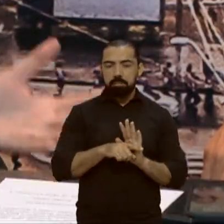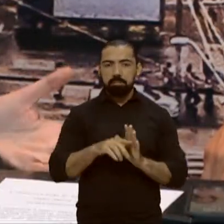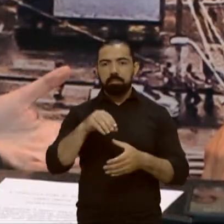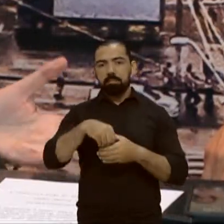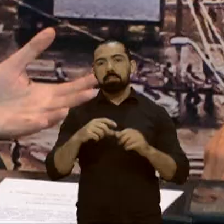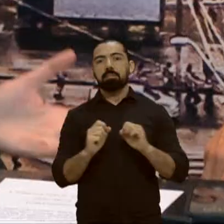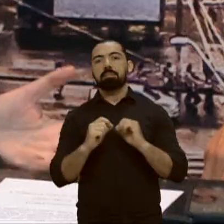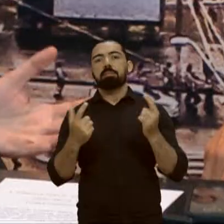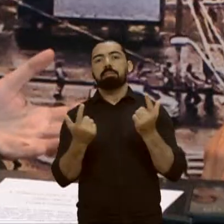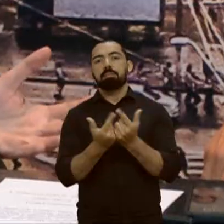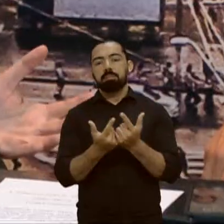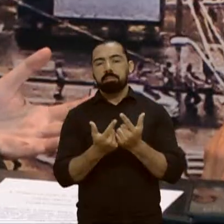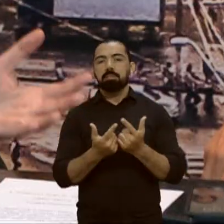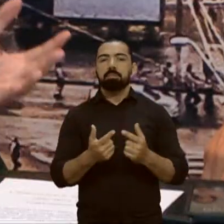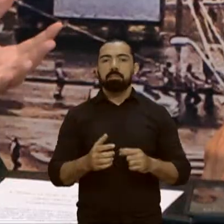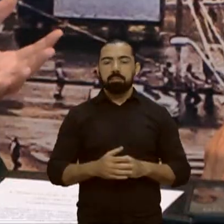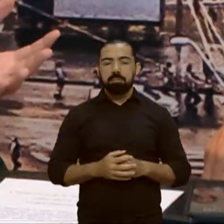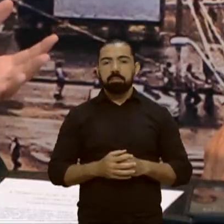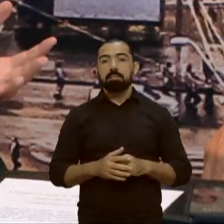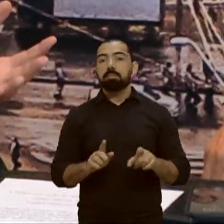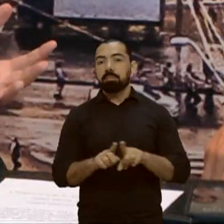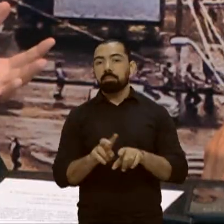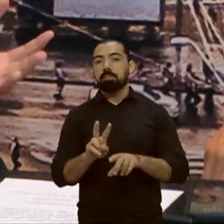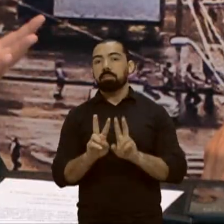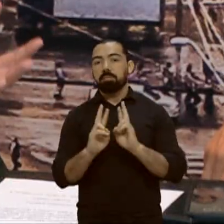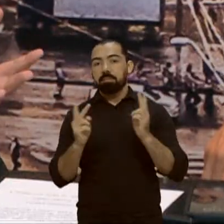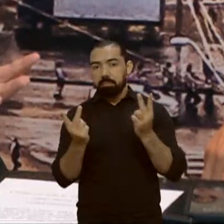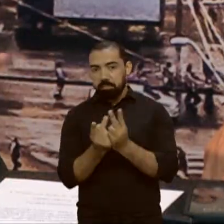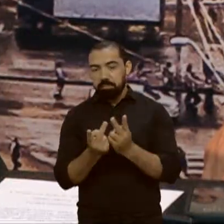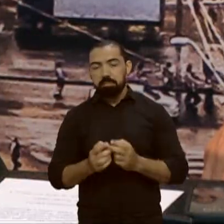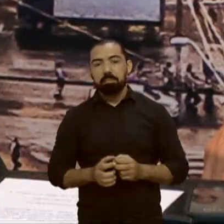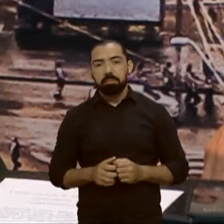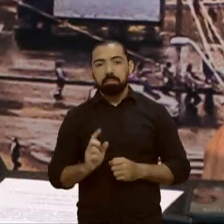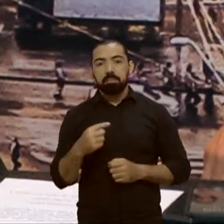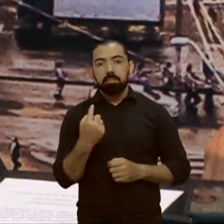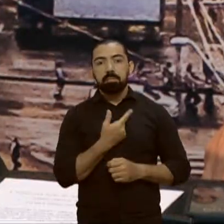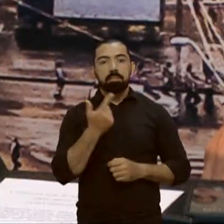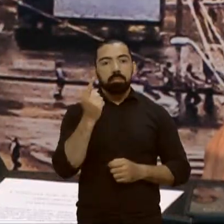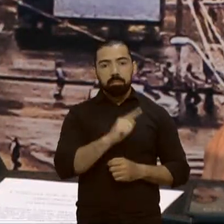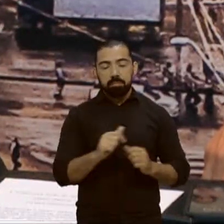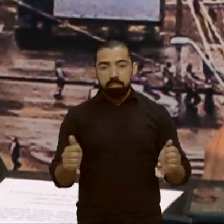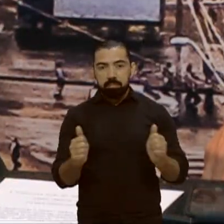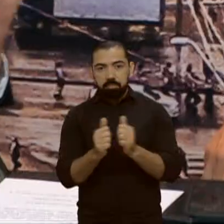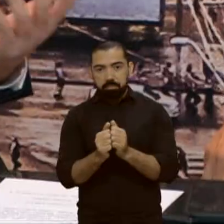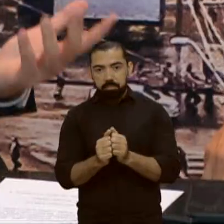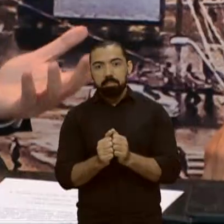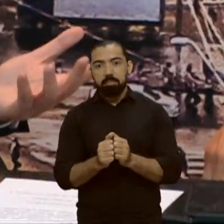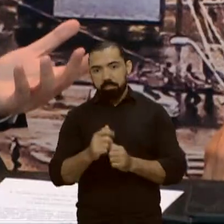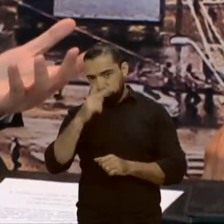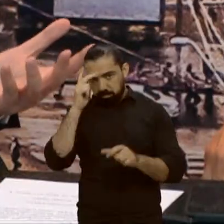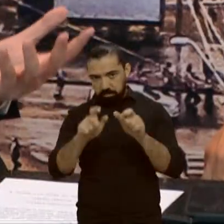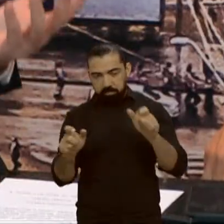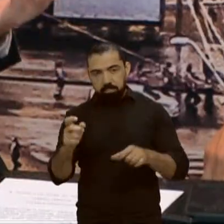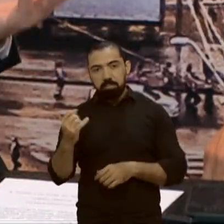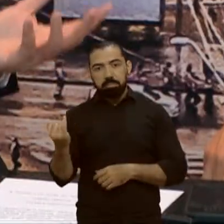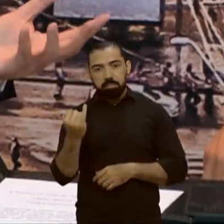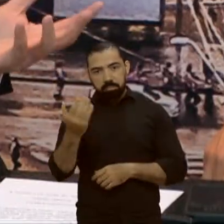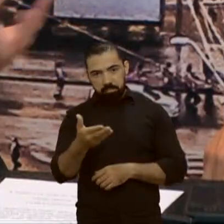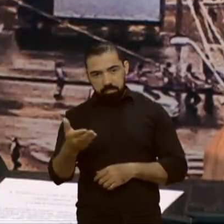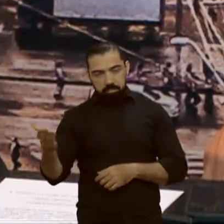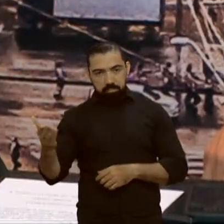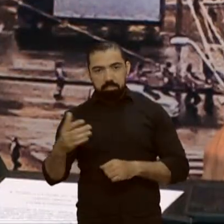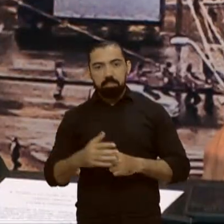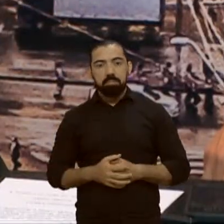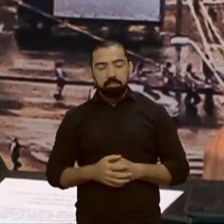parlamento estadual municipal, para a gente conseguir, através das pessoas tão importantes, que são